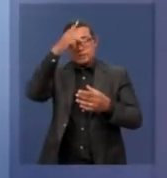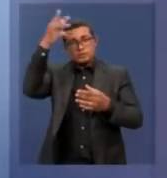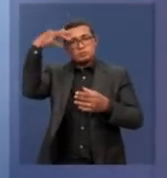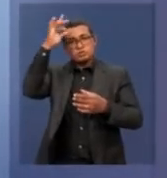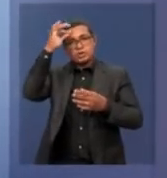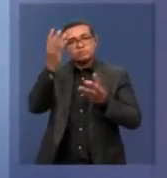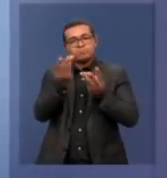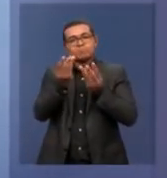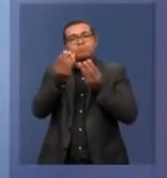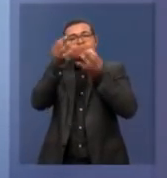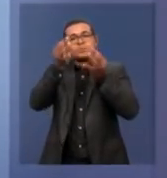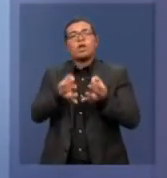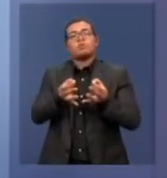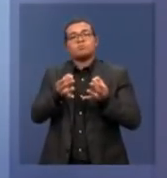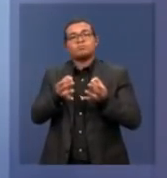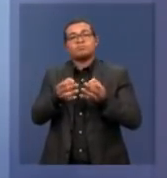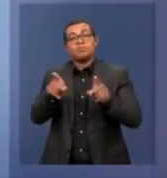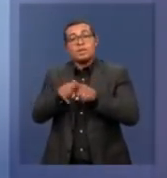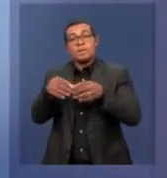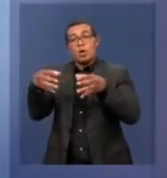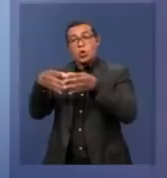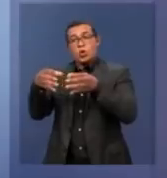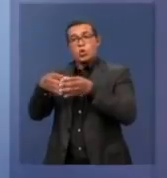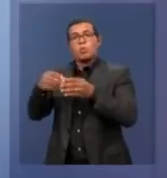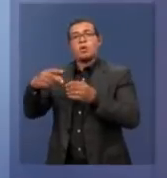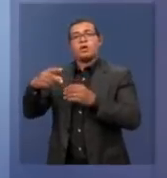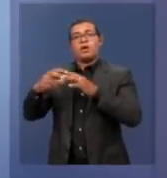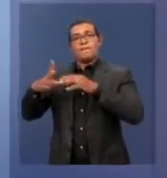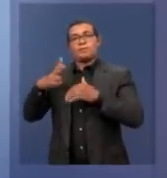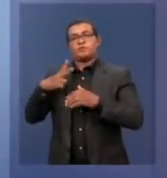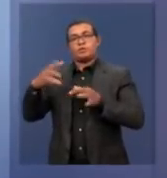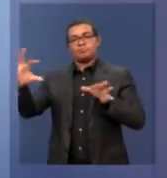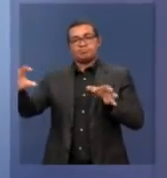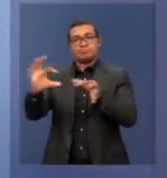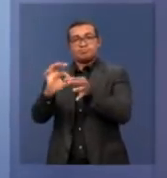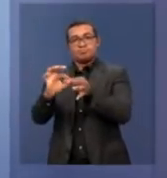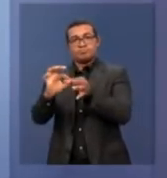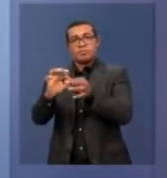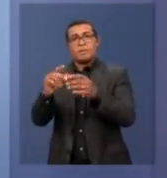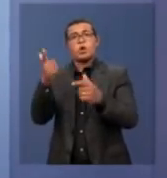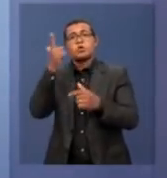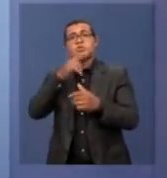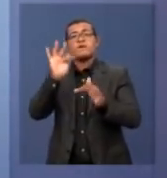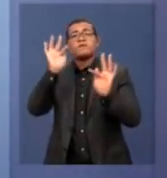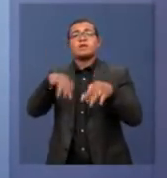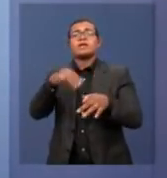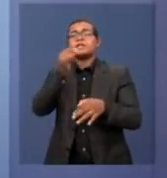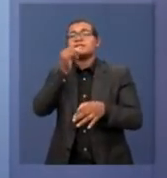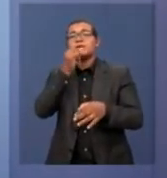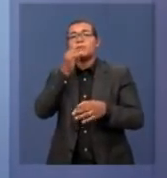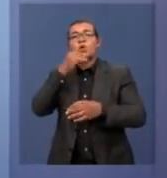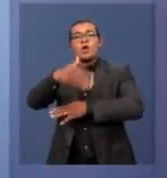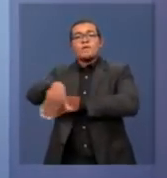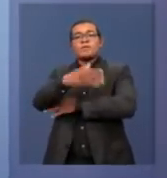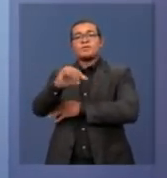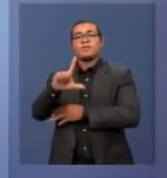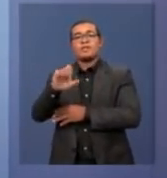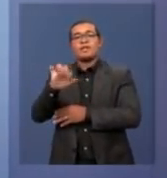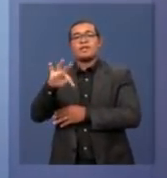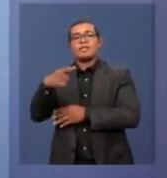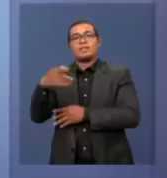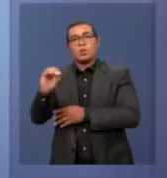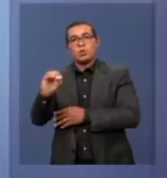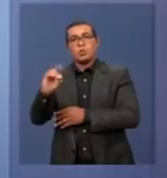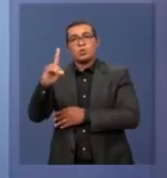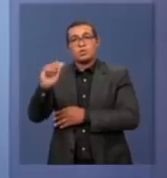de financiamento fazer parceria com o setor privado e com recursos próprios a gente concluir por exemplo a leitão da silva que começamos infelizmente ainda